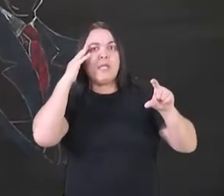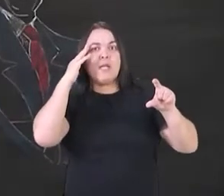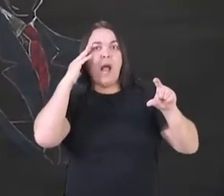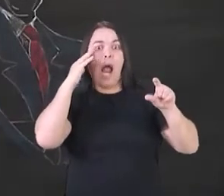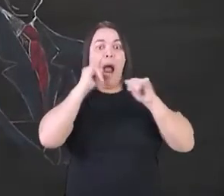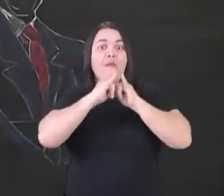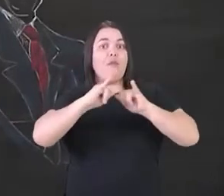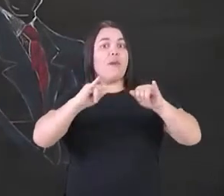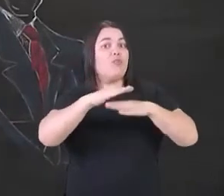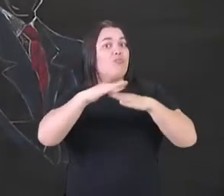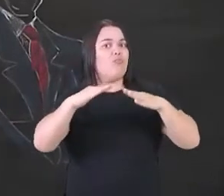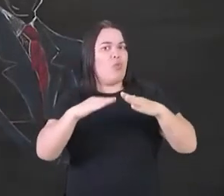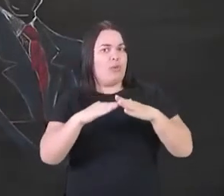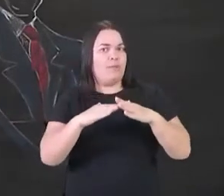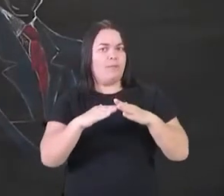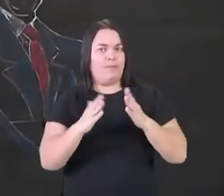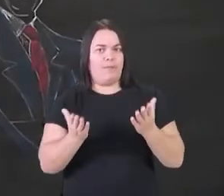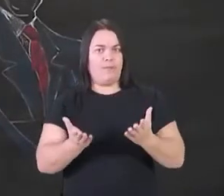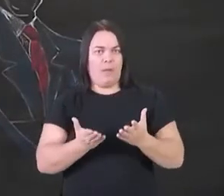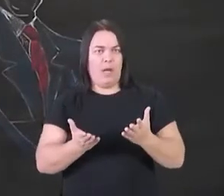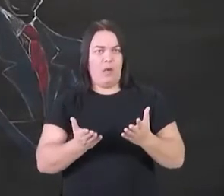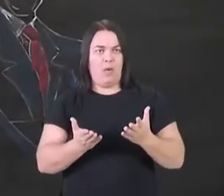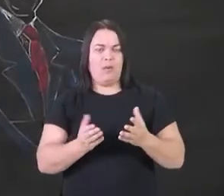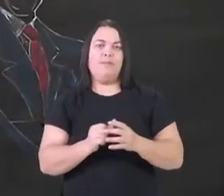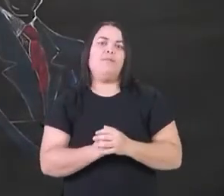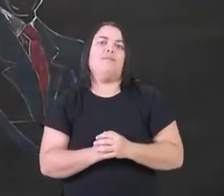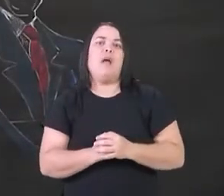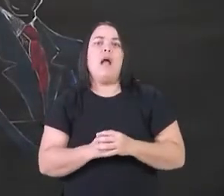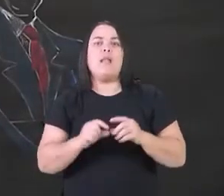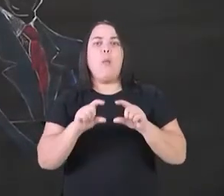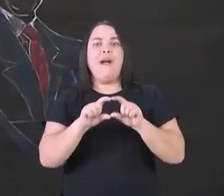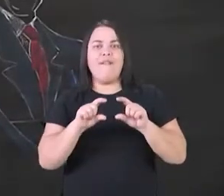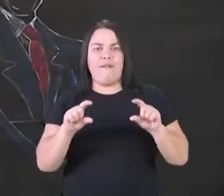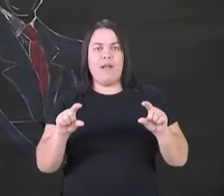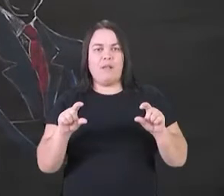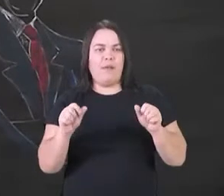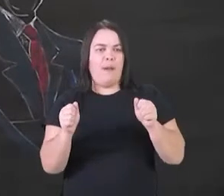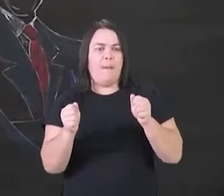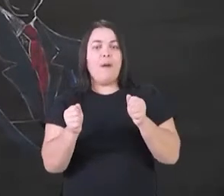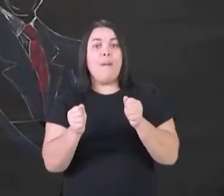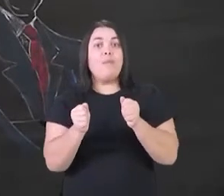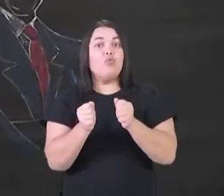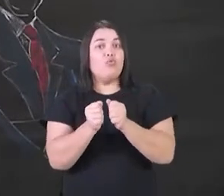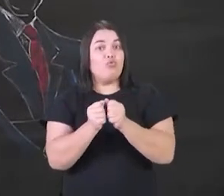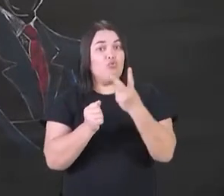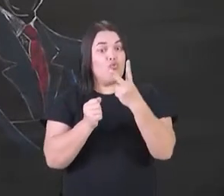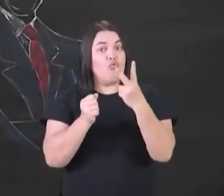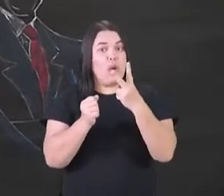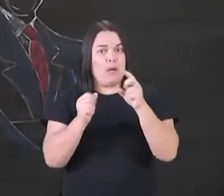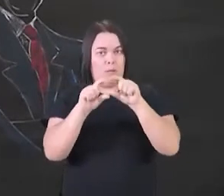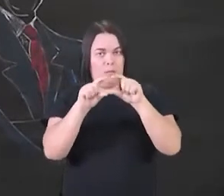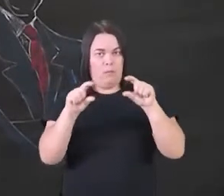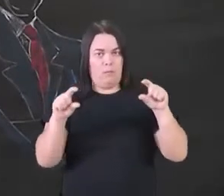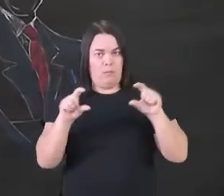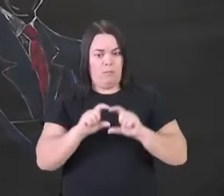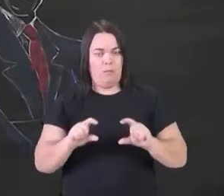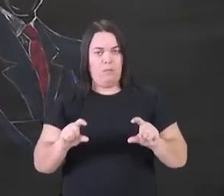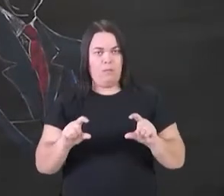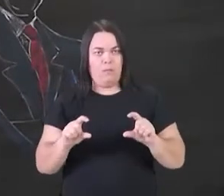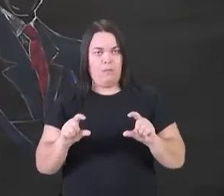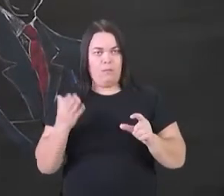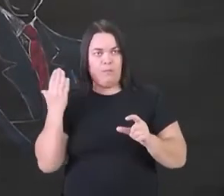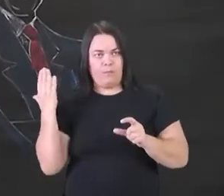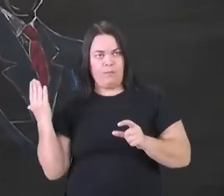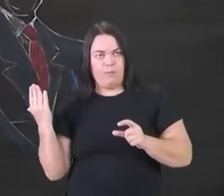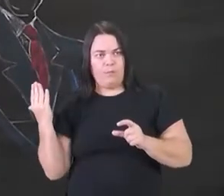discurso. Então vamos lá? Trouxe uma frase para a gente analisar juntos. Na verdade, são duas. The